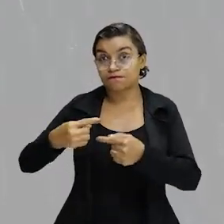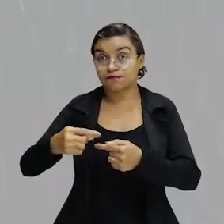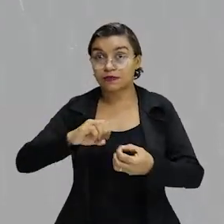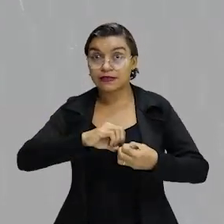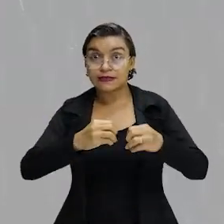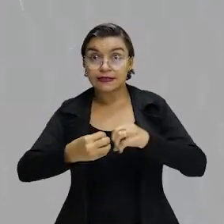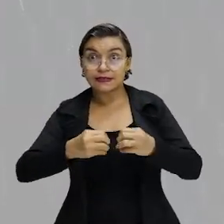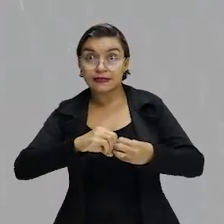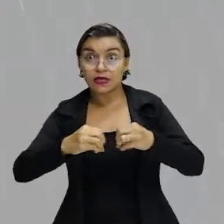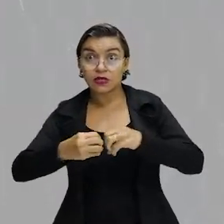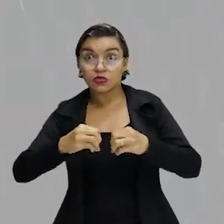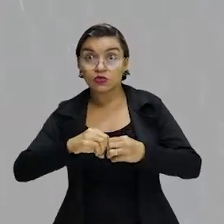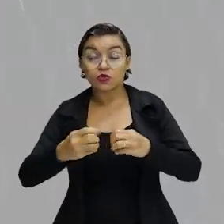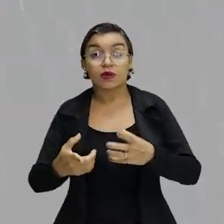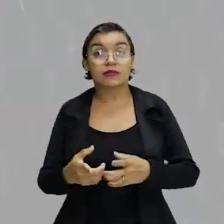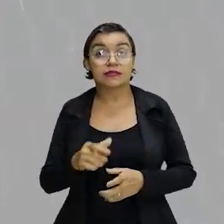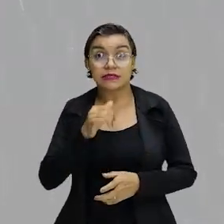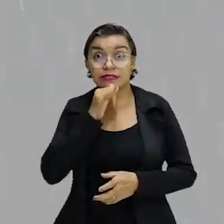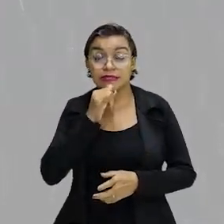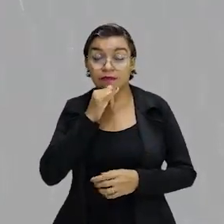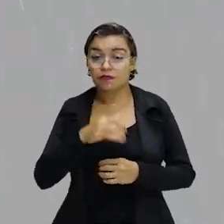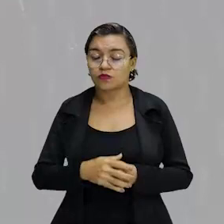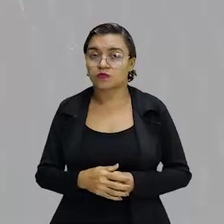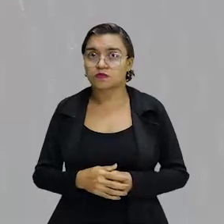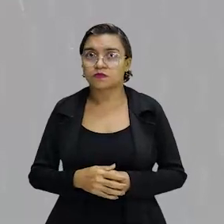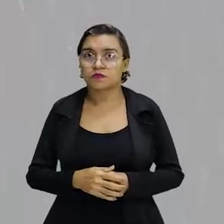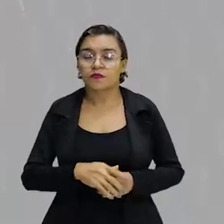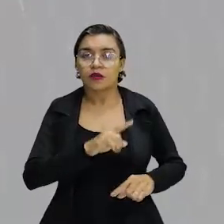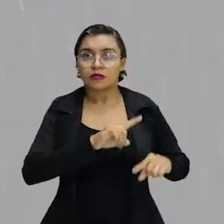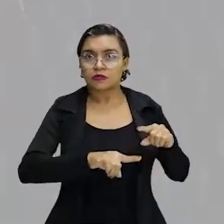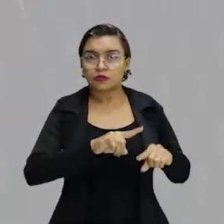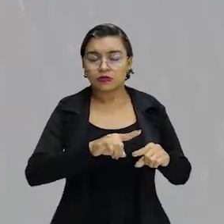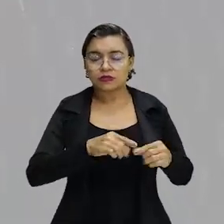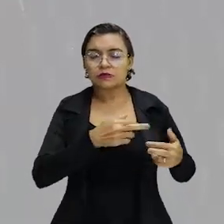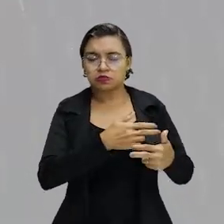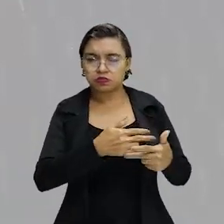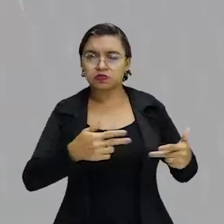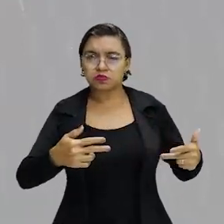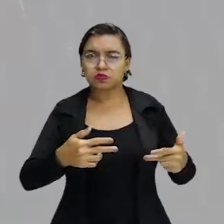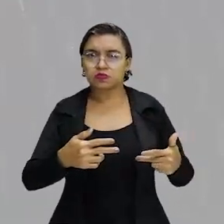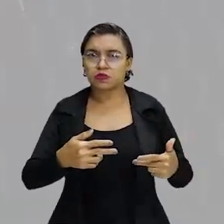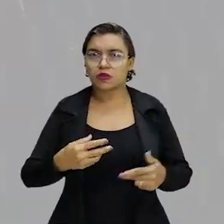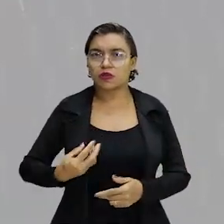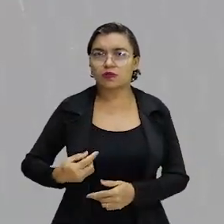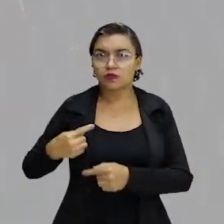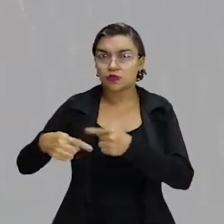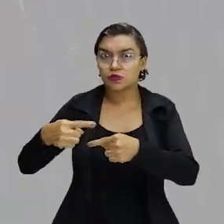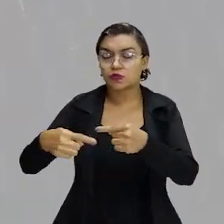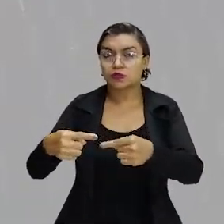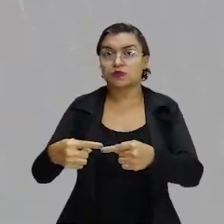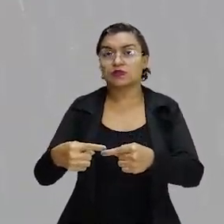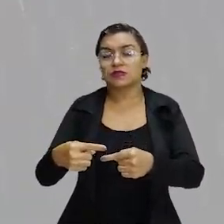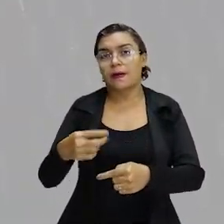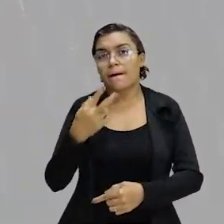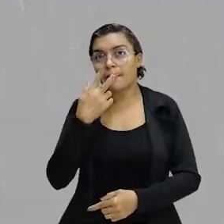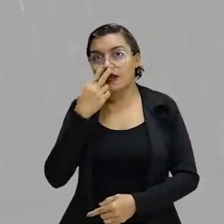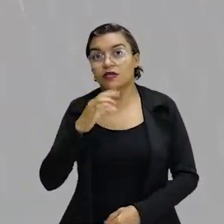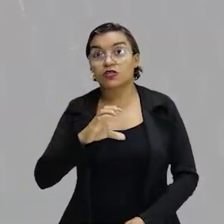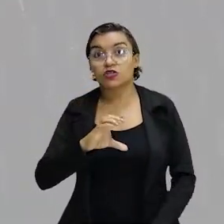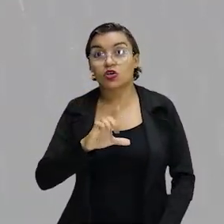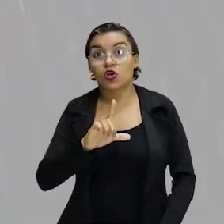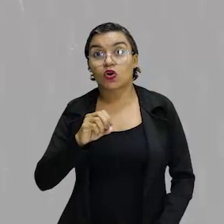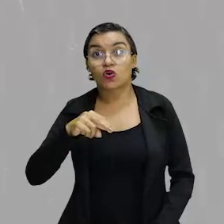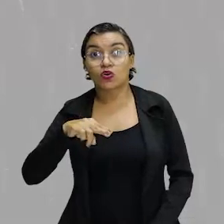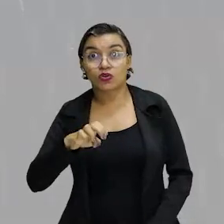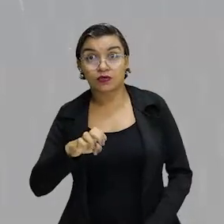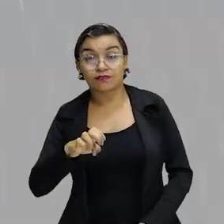reprodução assexuada, os indivíduos que são gerados aqui, ó, eles são clones do